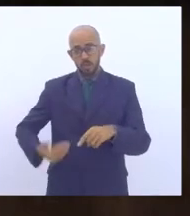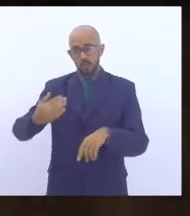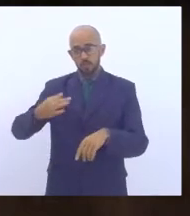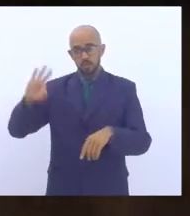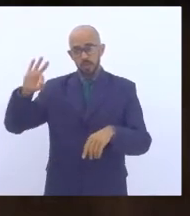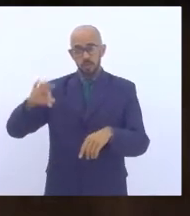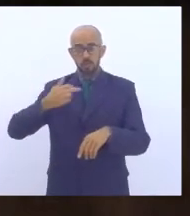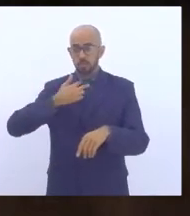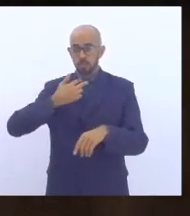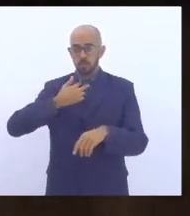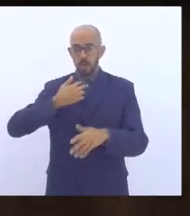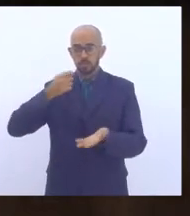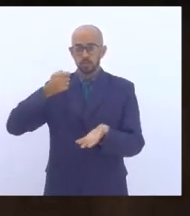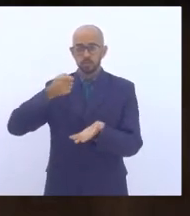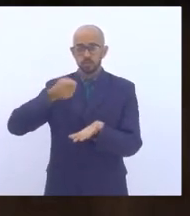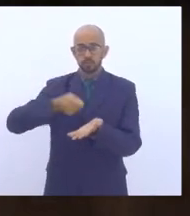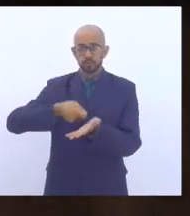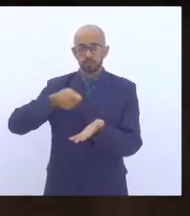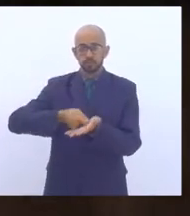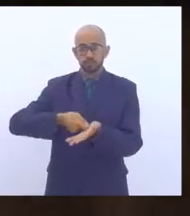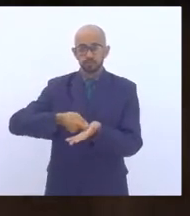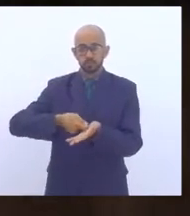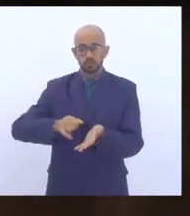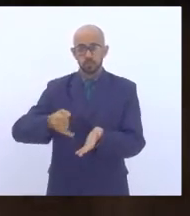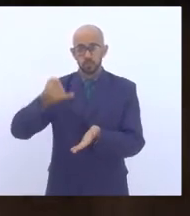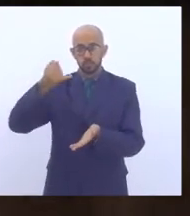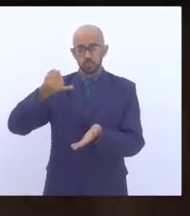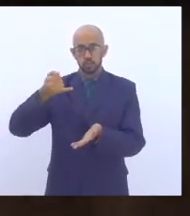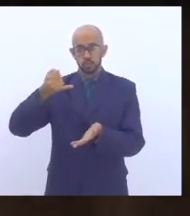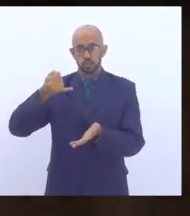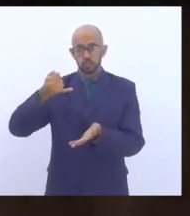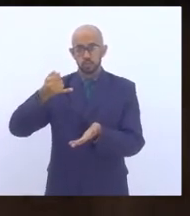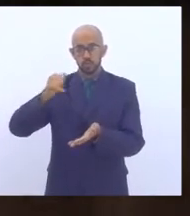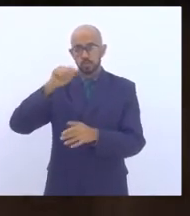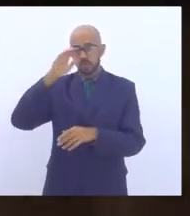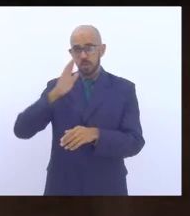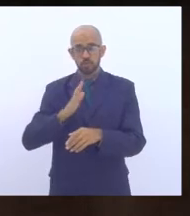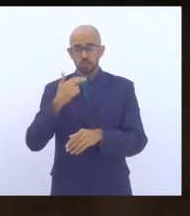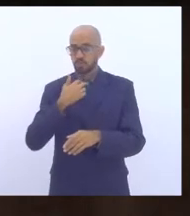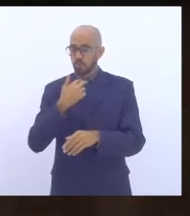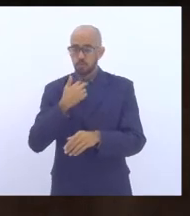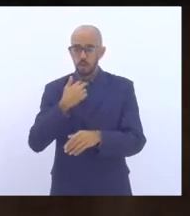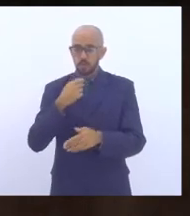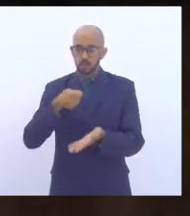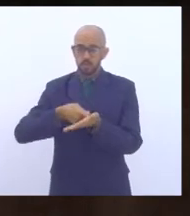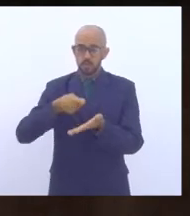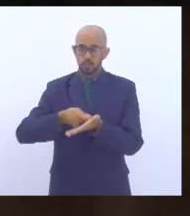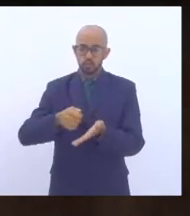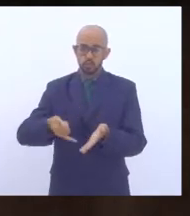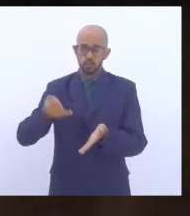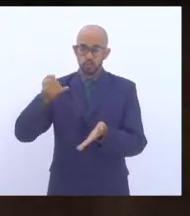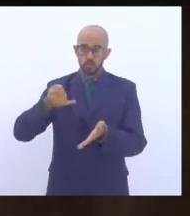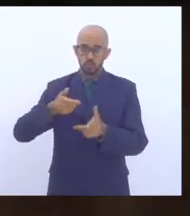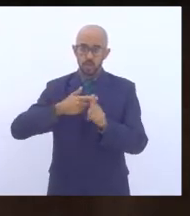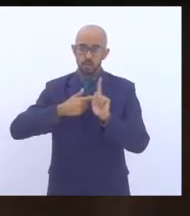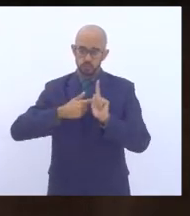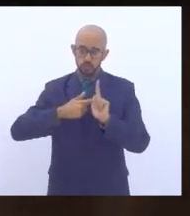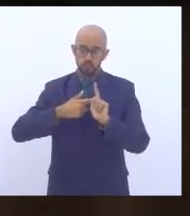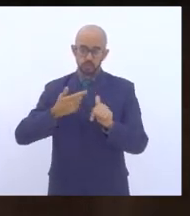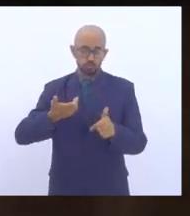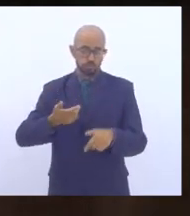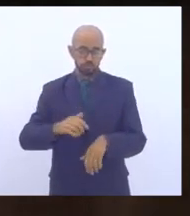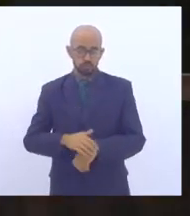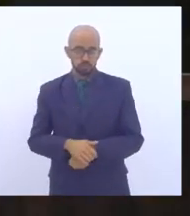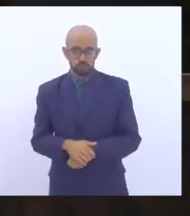juro por seus devedores a união não é banco não pode cobrar juro dos devedores então só queria trazer à luz aos a